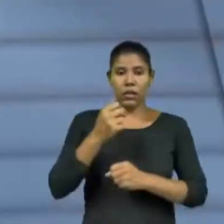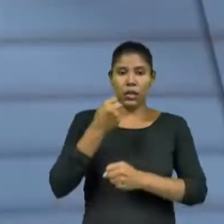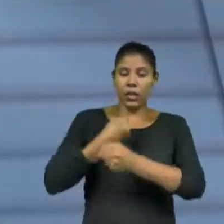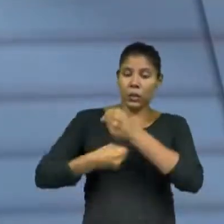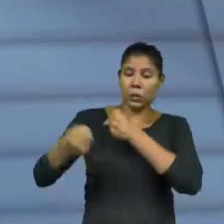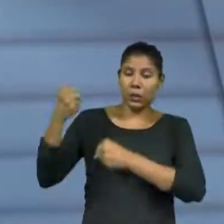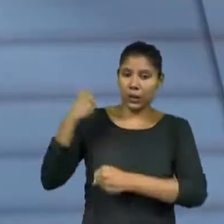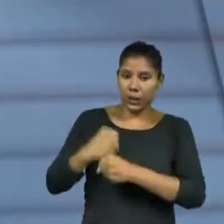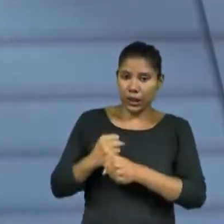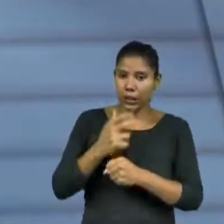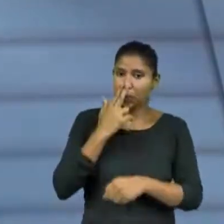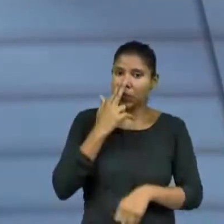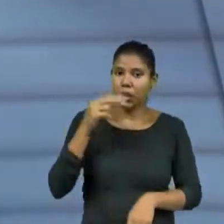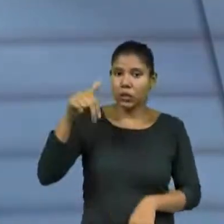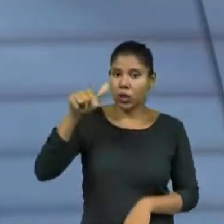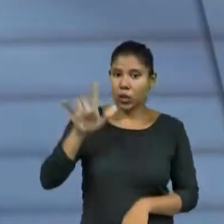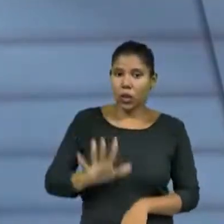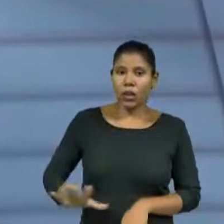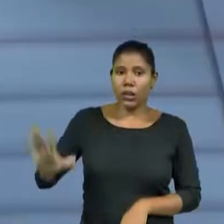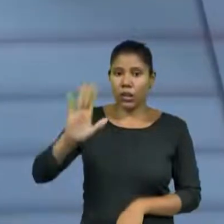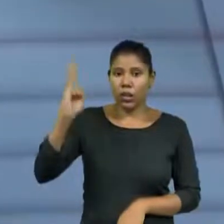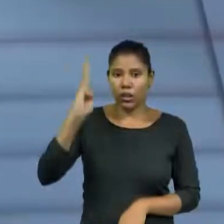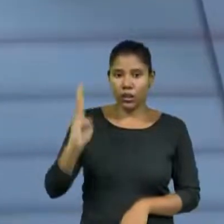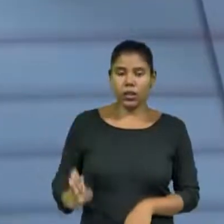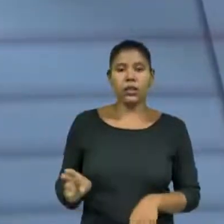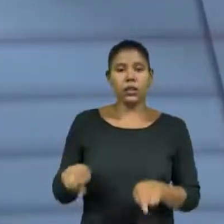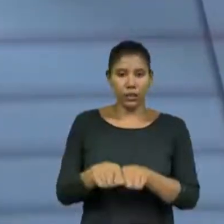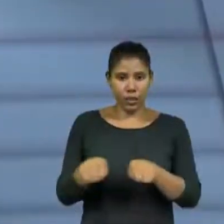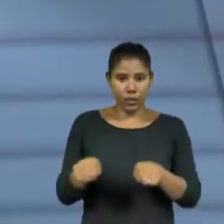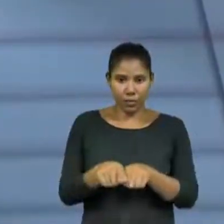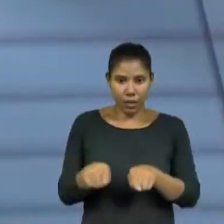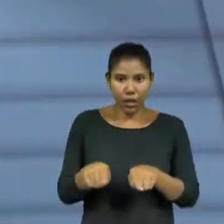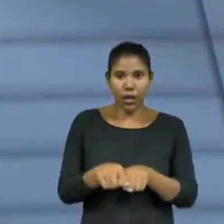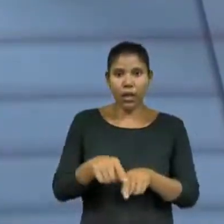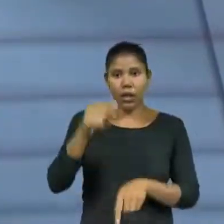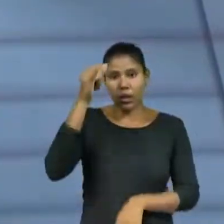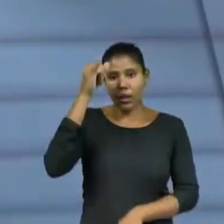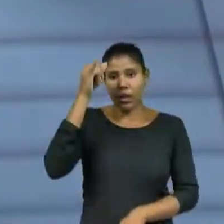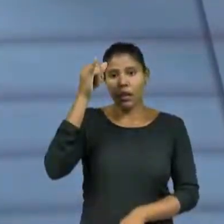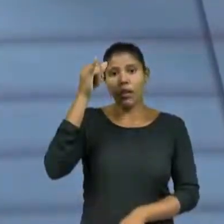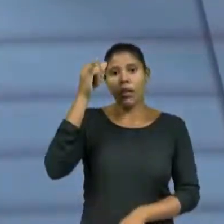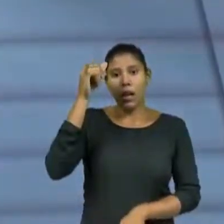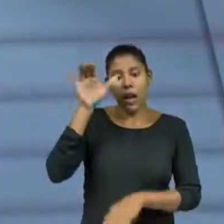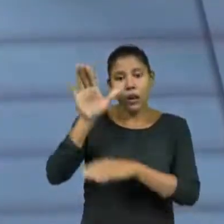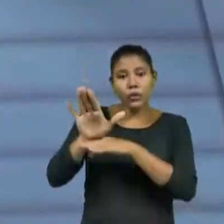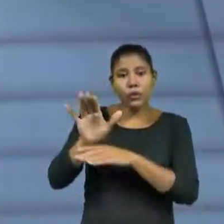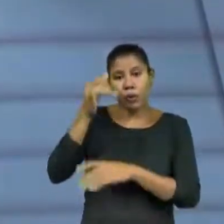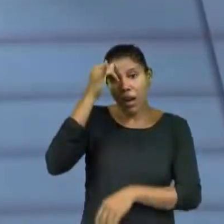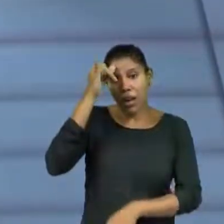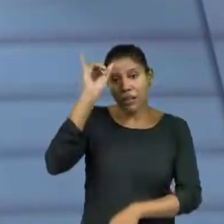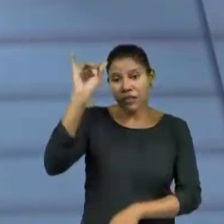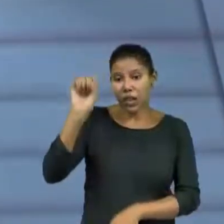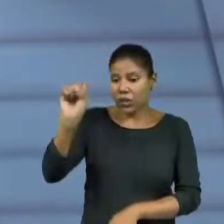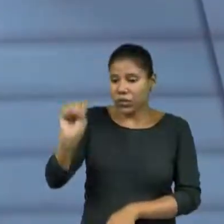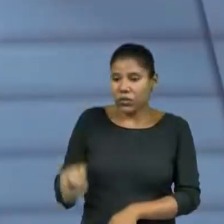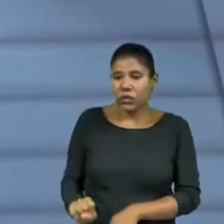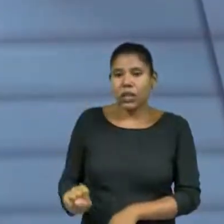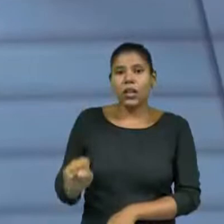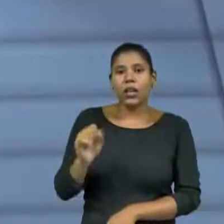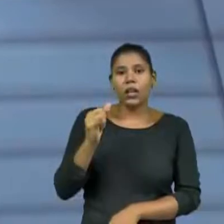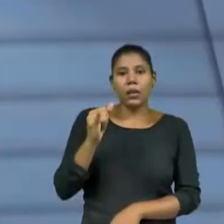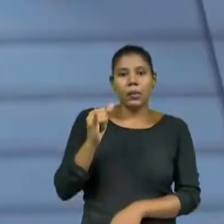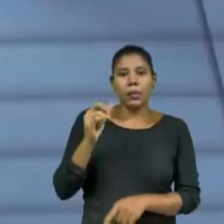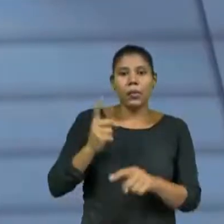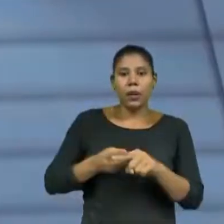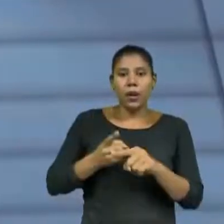passado, o Nordeste brasileiro também contribuiu para evitar o racionamento de energia no Sudeste, com a geração de energia e